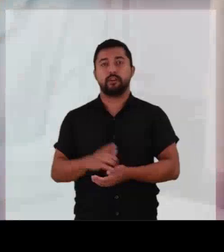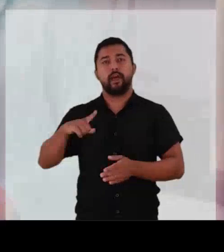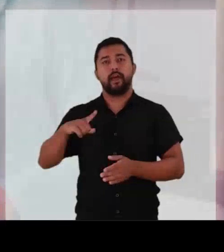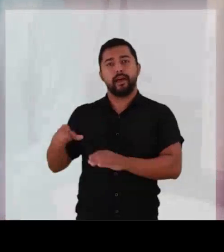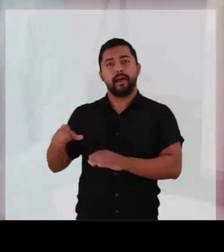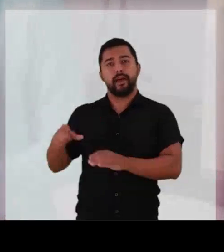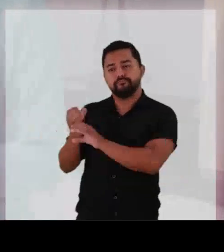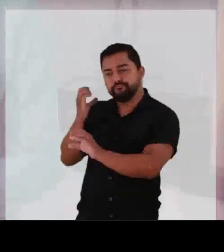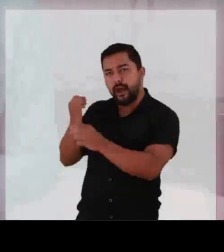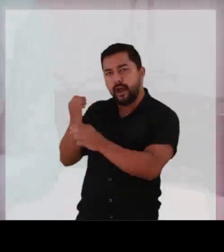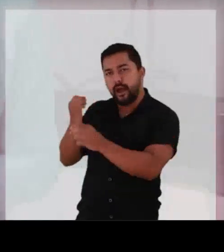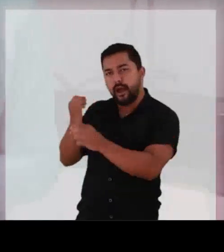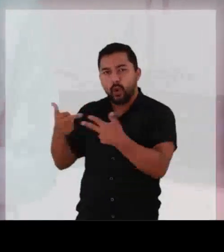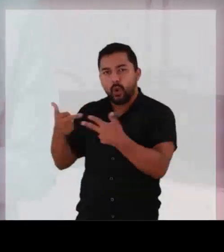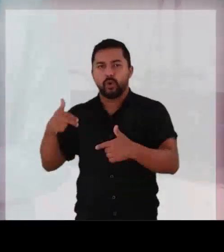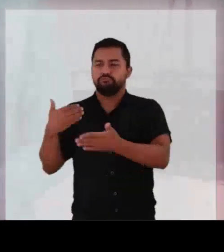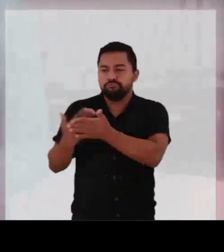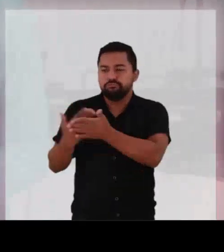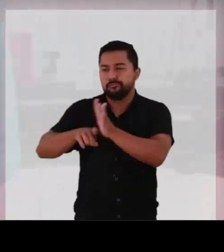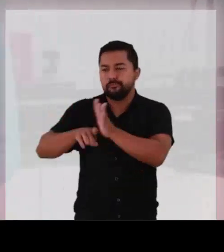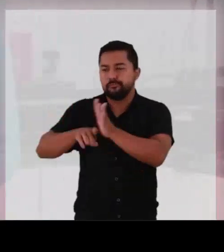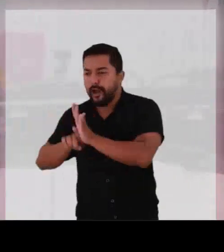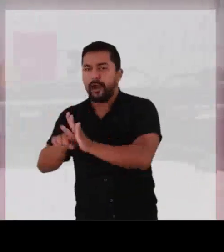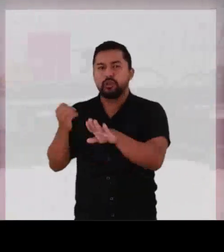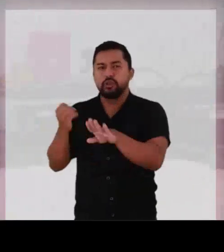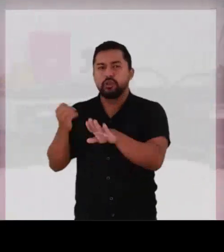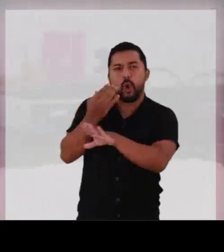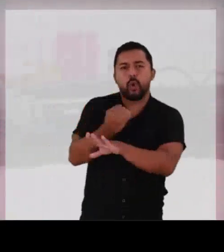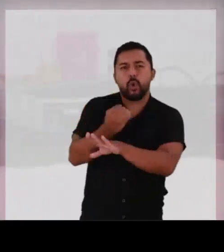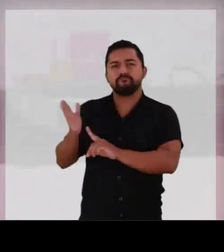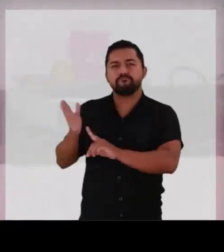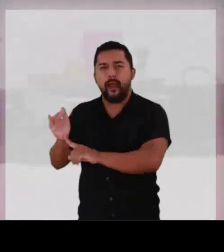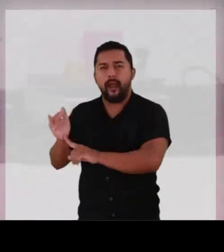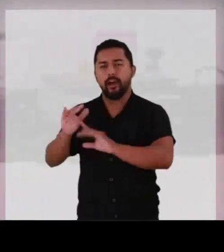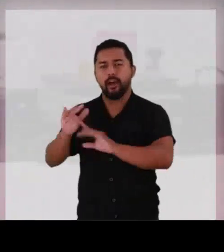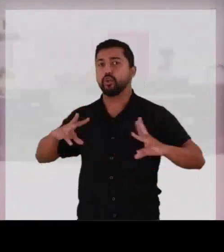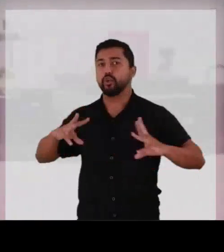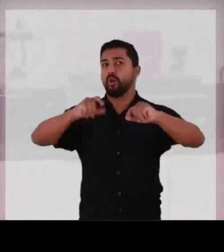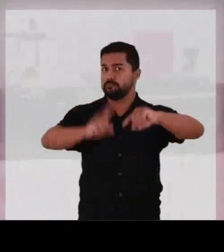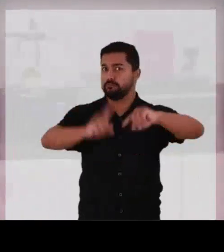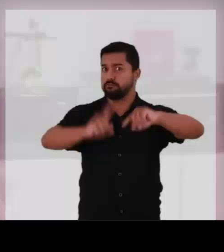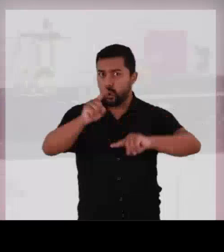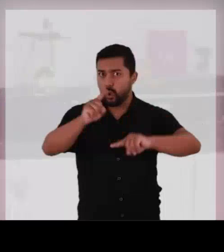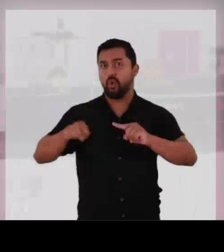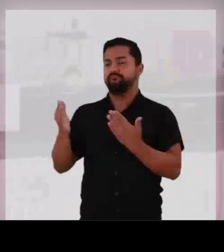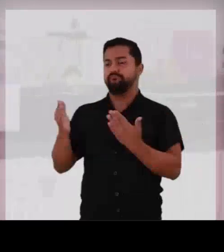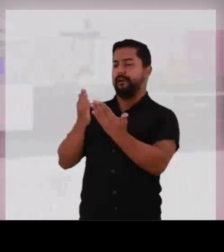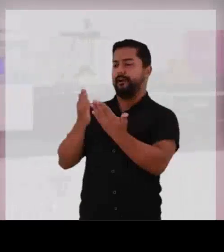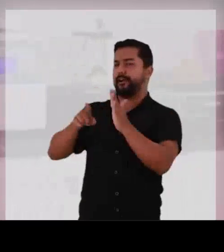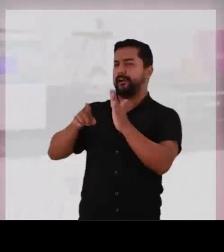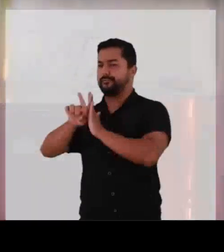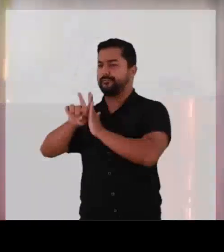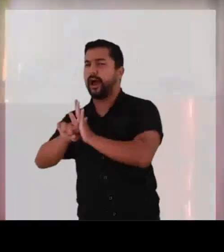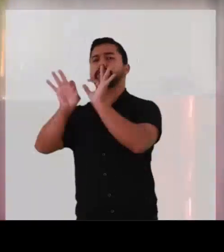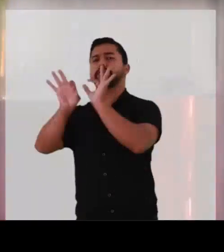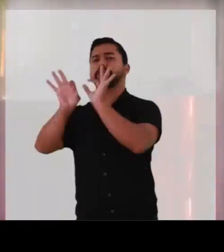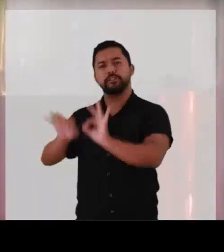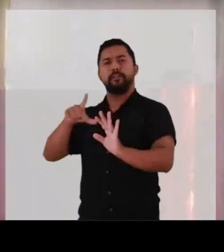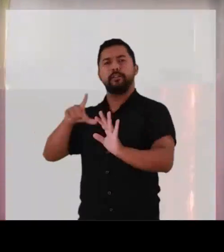Com um laboratório moderno e de última geração, todos os produtos acabados e matérias-primas são analisados